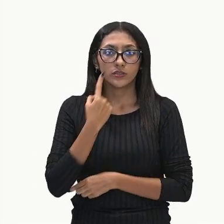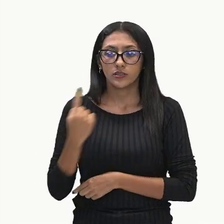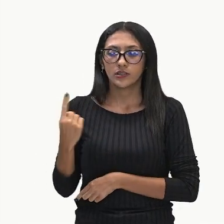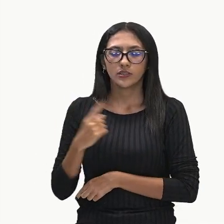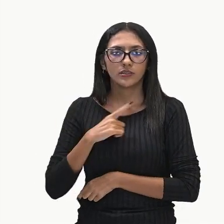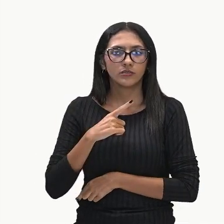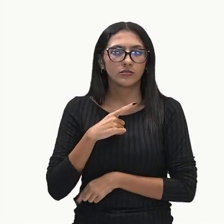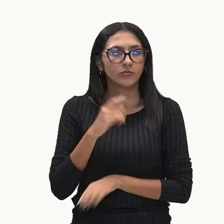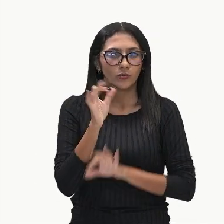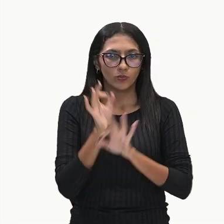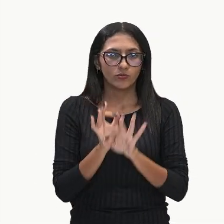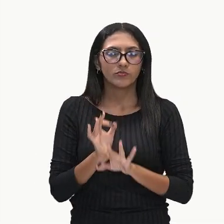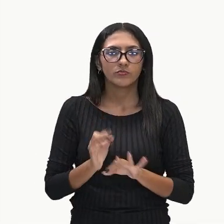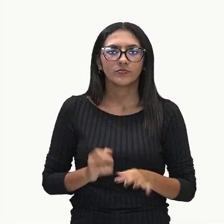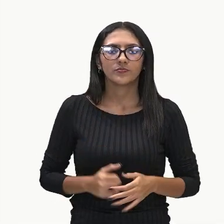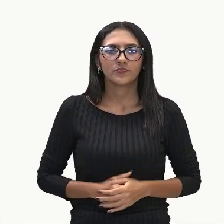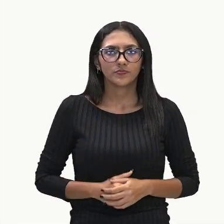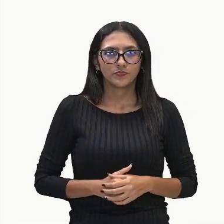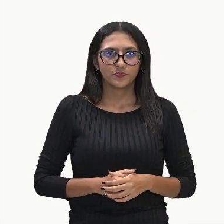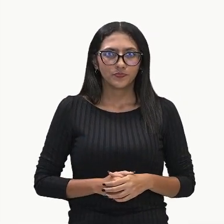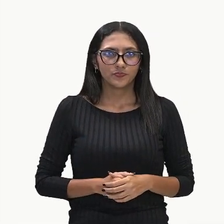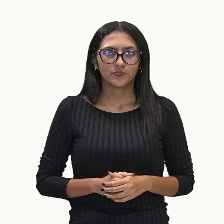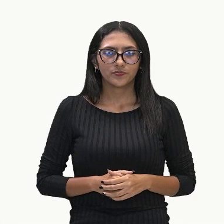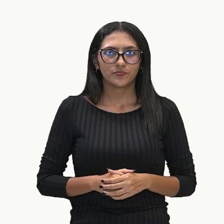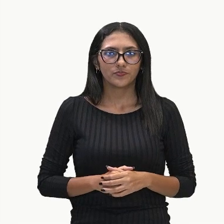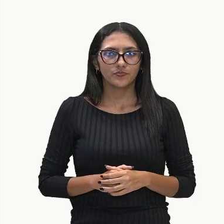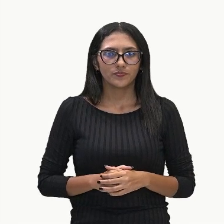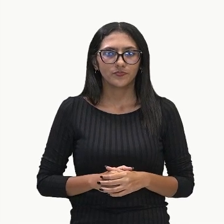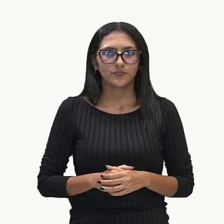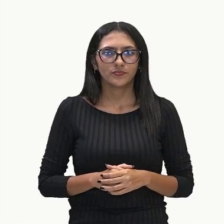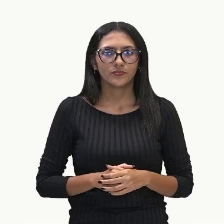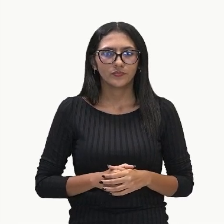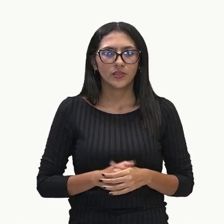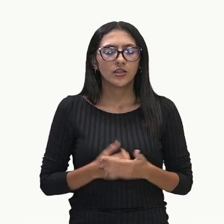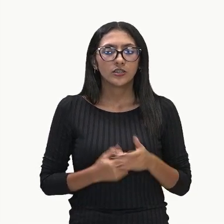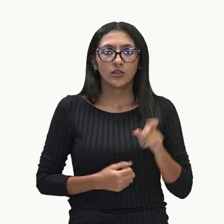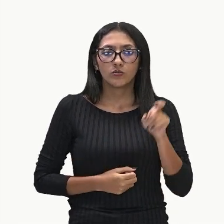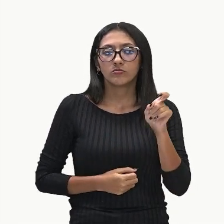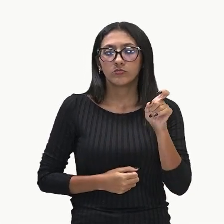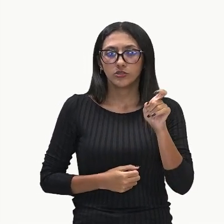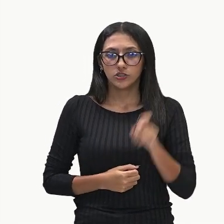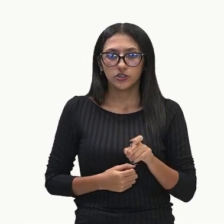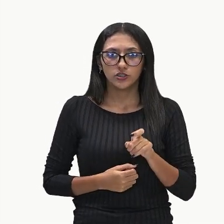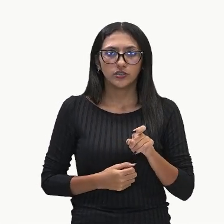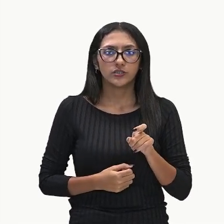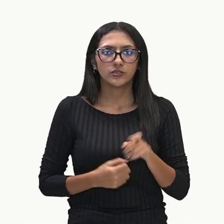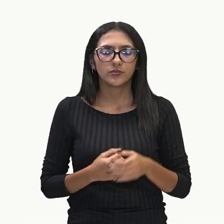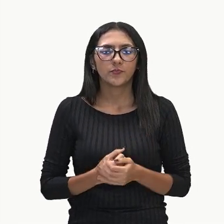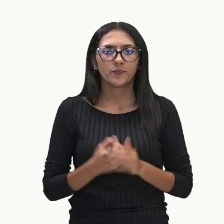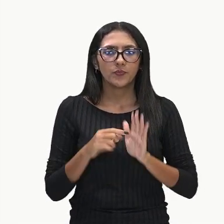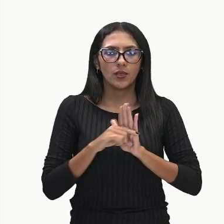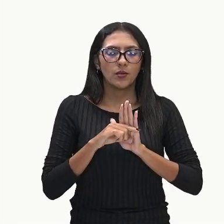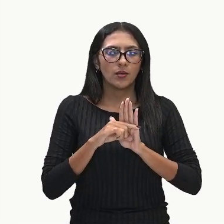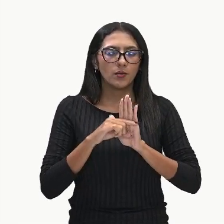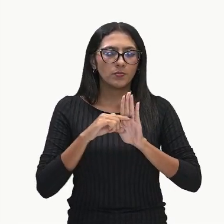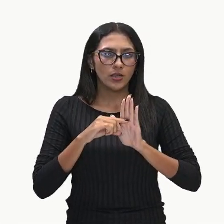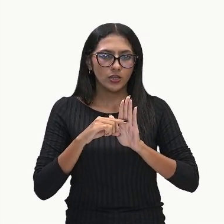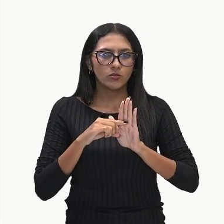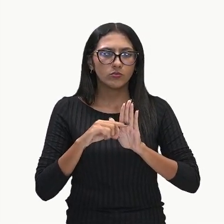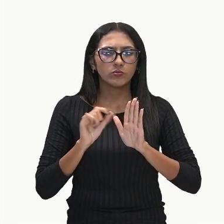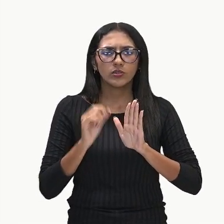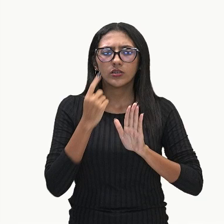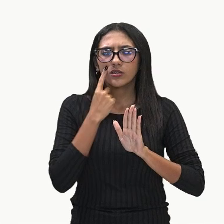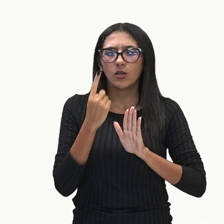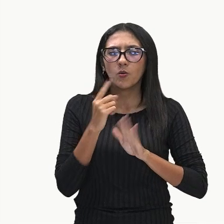igualdade, na verdade, para usar. Então, o valor de x vai ficar igual a menos, quem é o